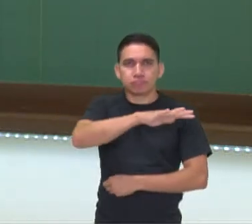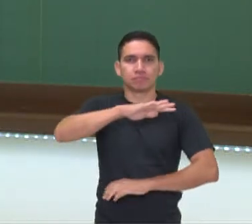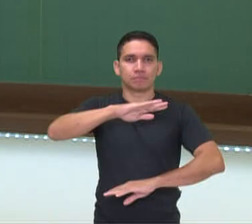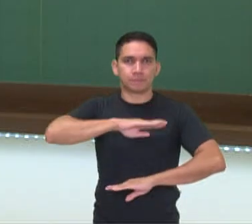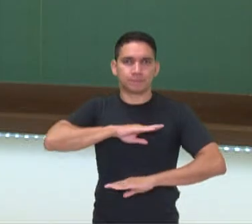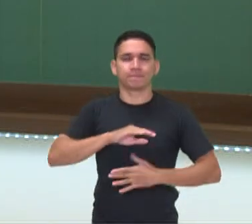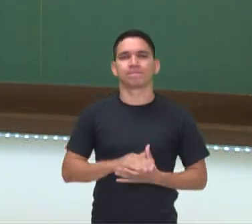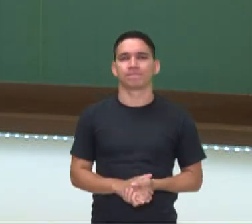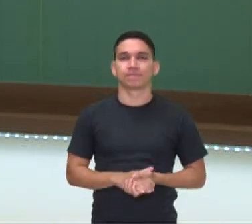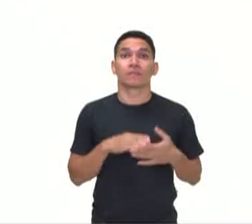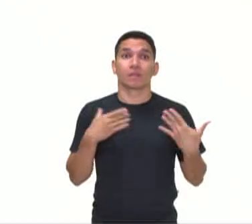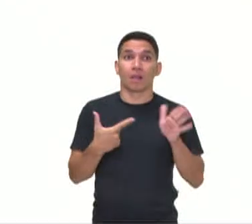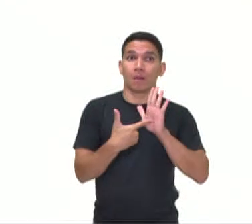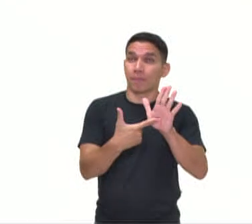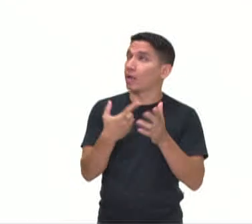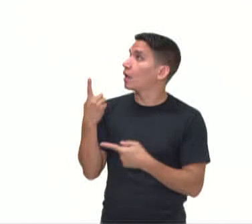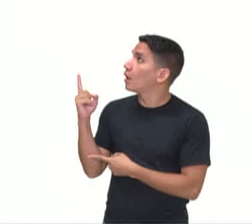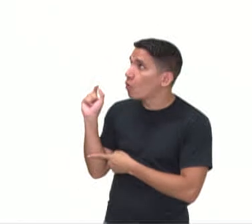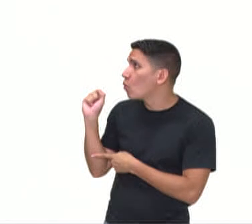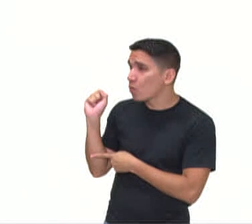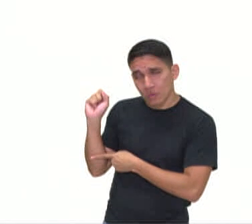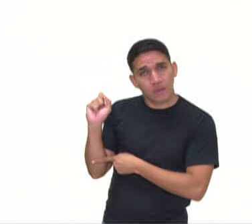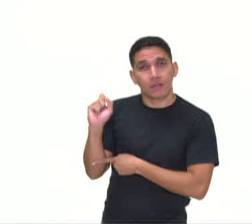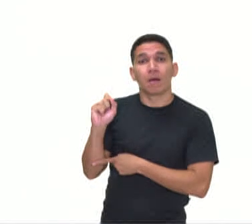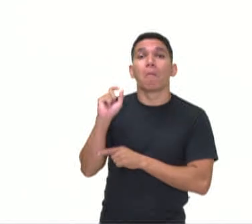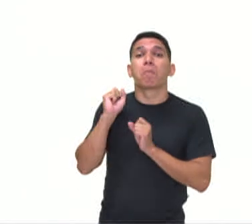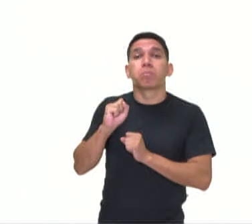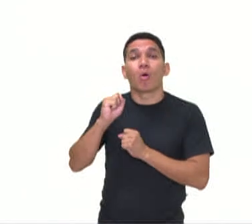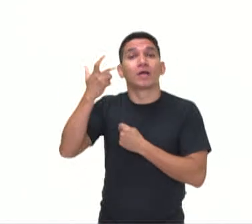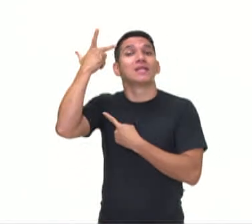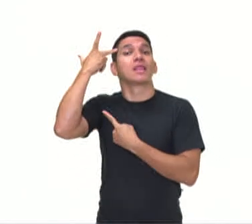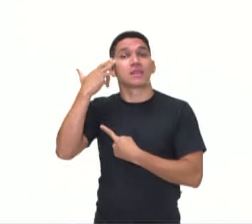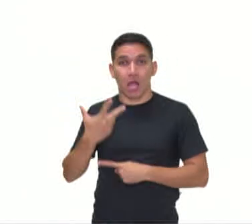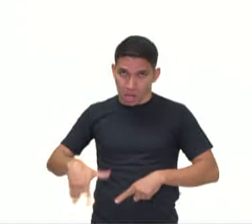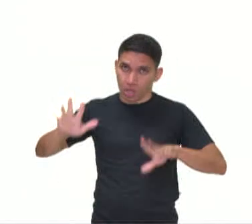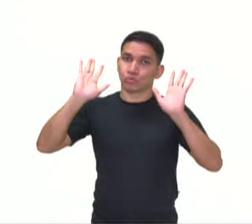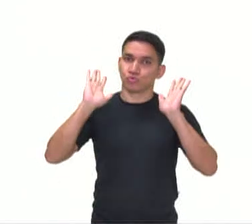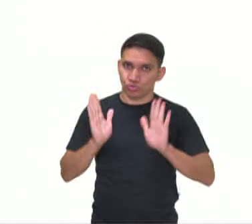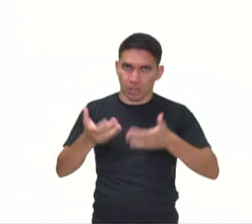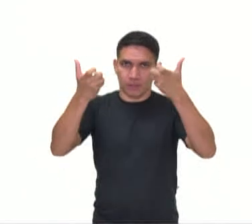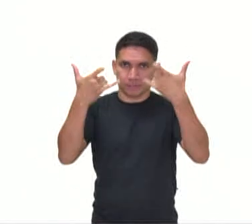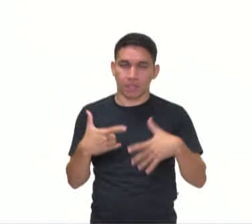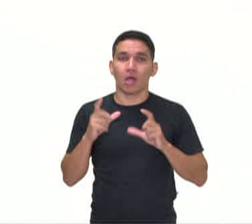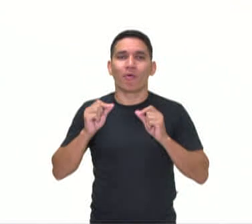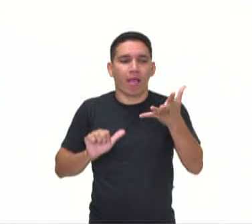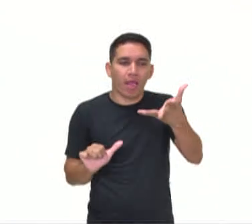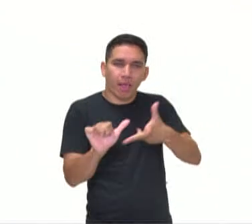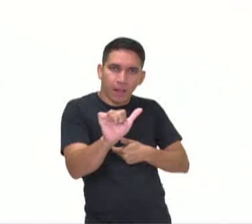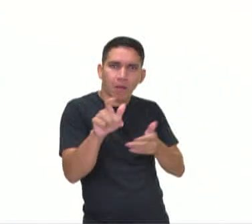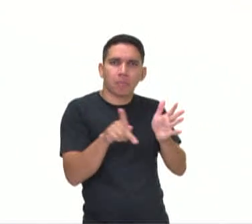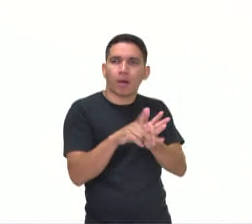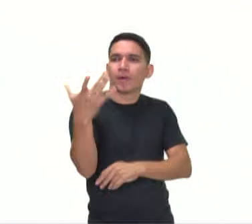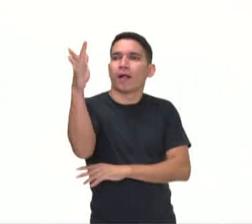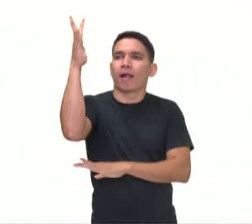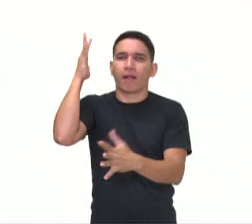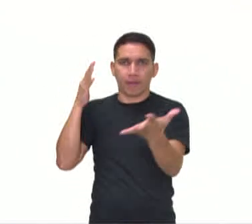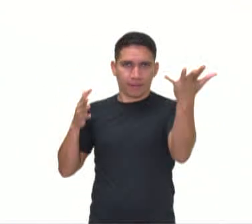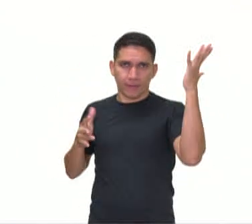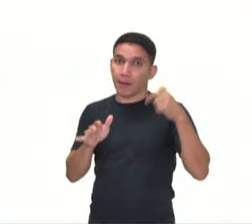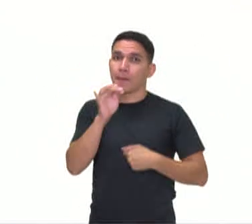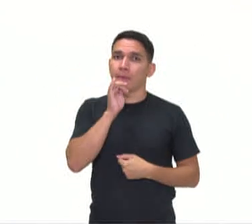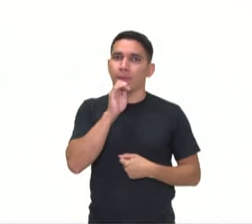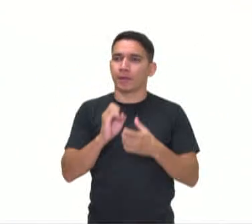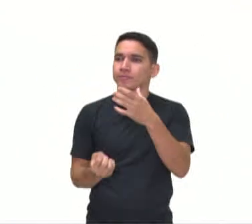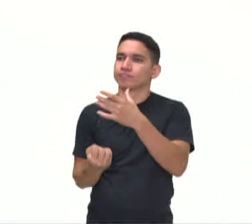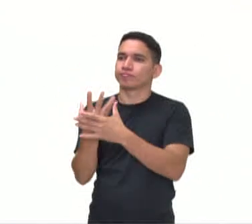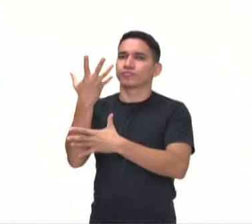confere aqui na tela que as paisagens elas podem ser naturais, conforme já dito, que são elementos da natureza, como por exemplo,